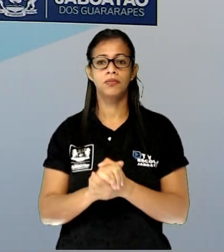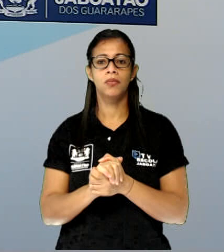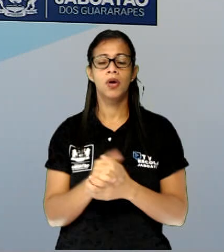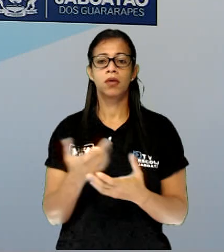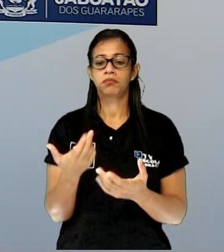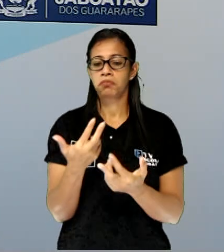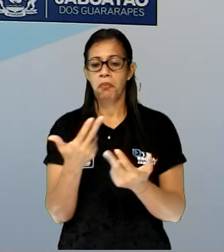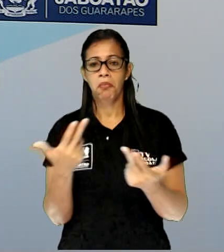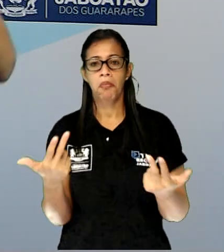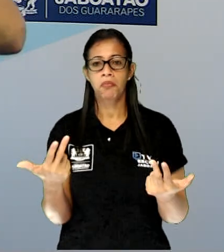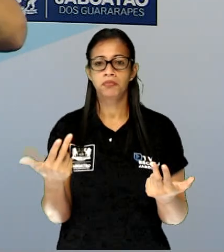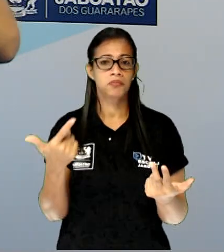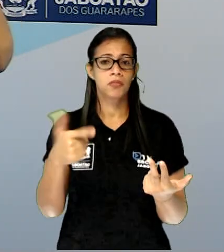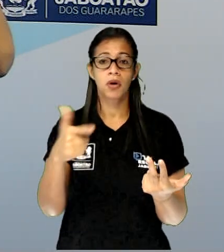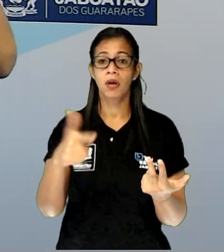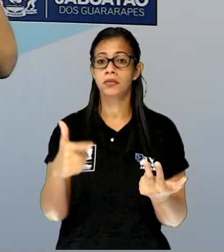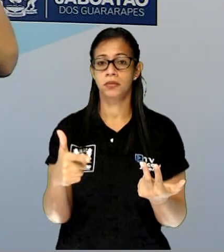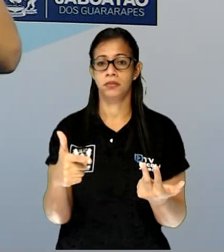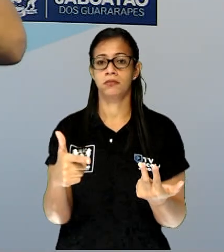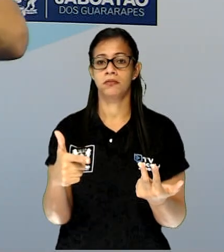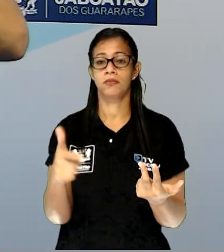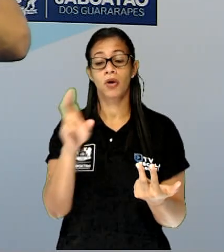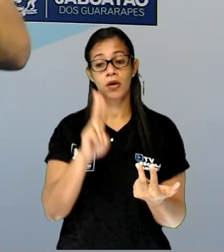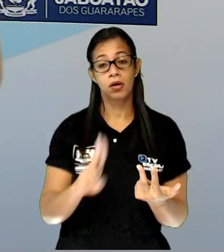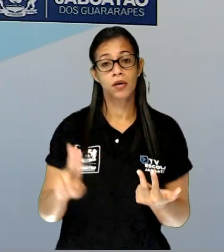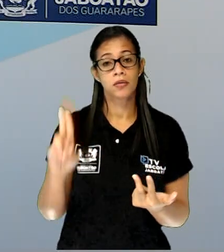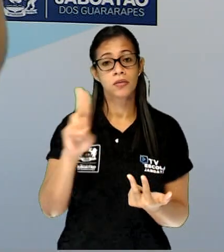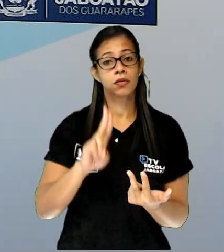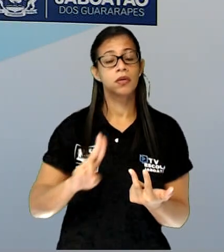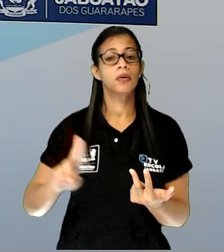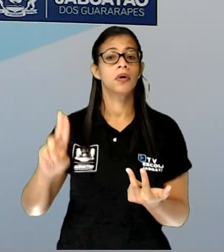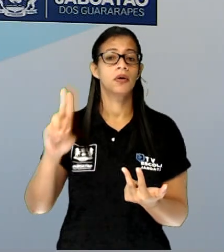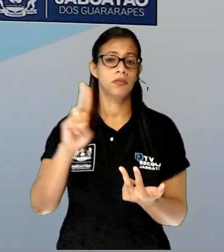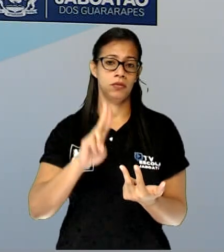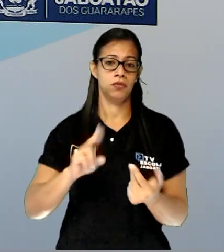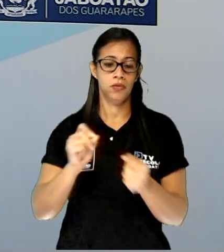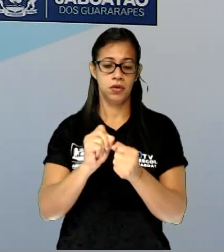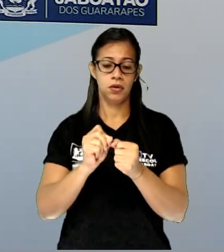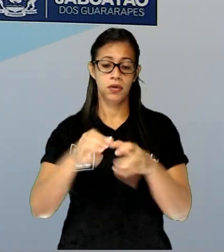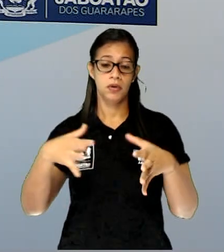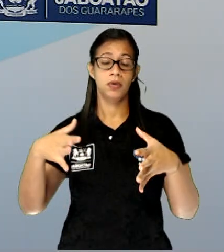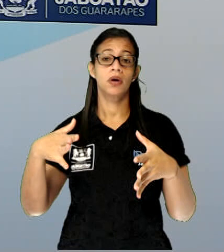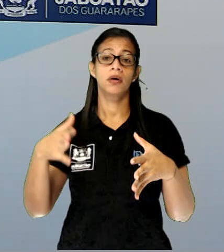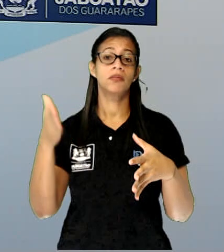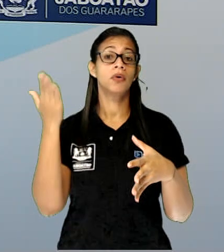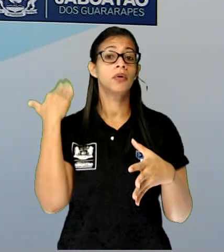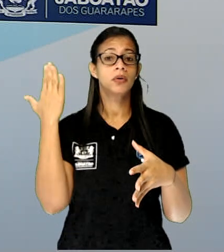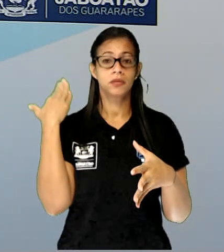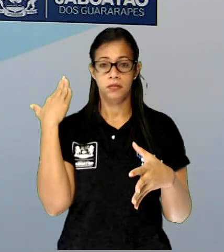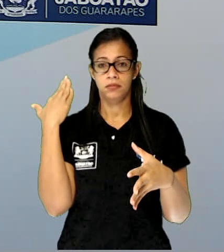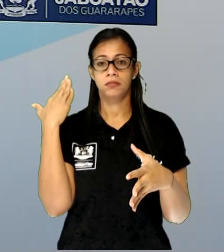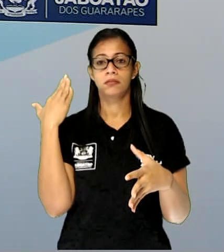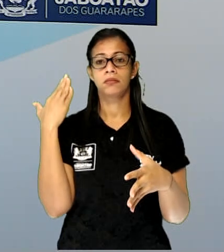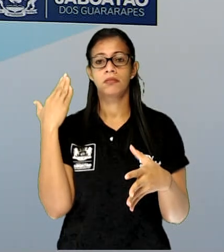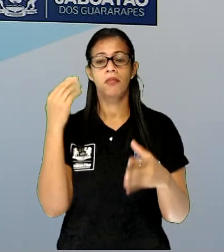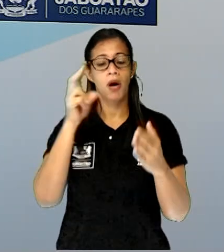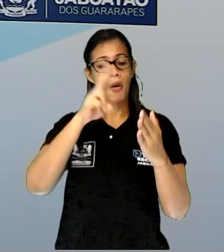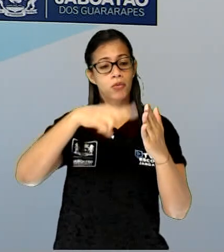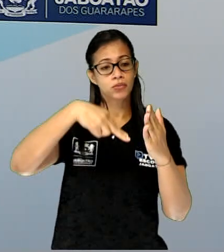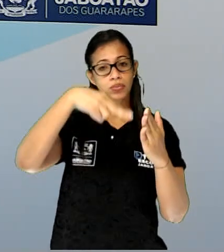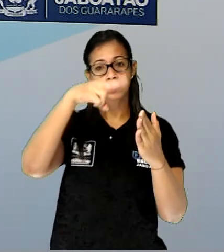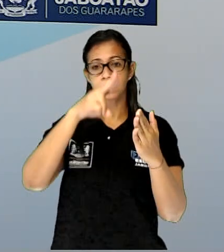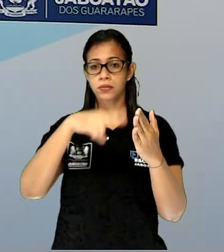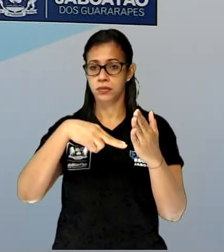formão. Não. Então eles usavam o que eles criavam naquele momento para fazer os trabalhos deles. E